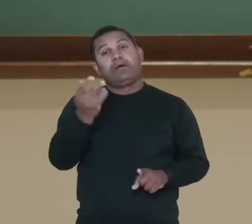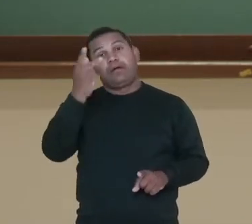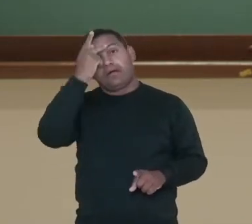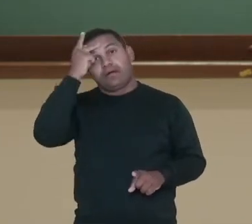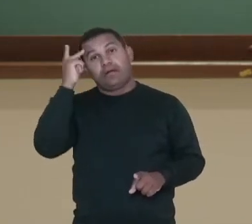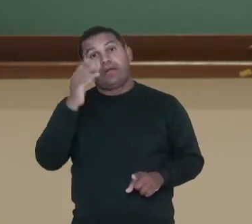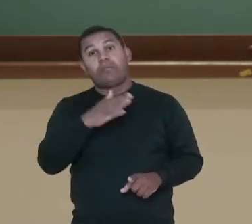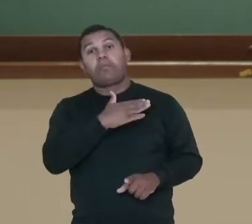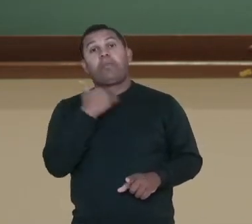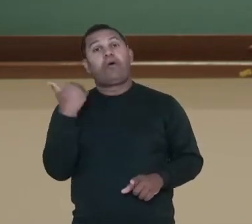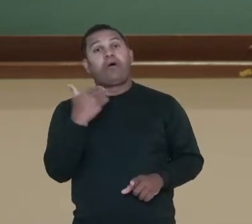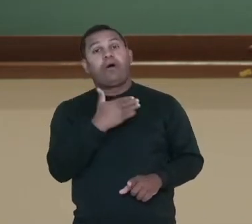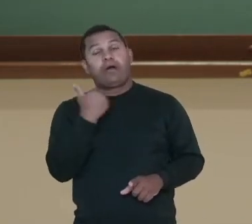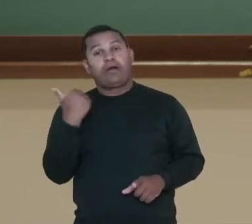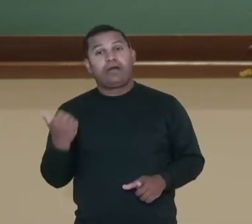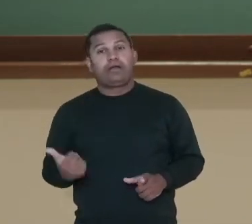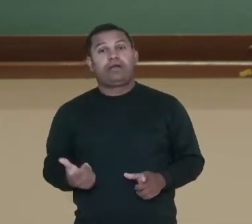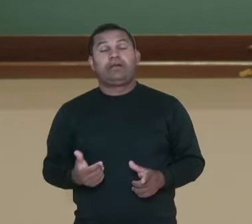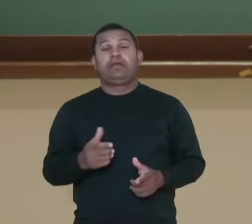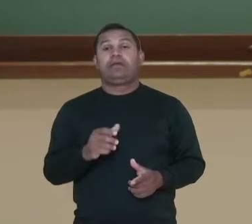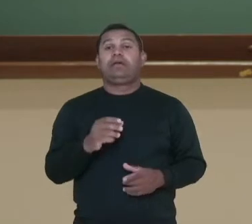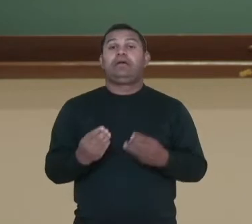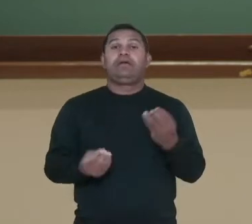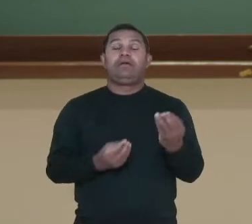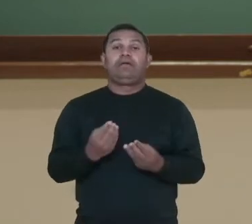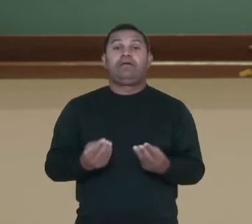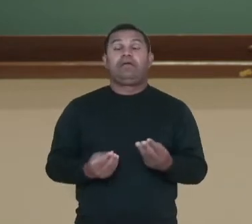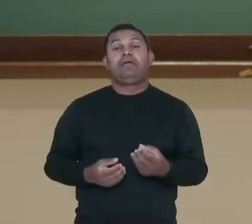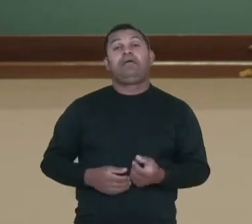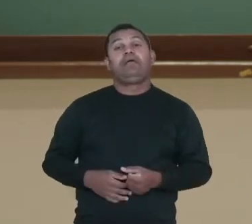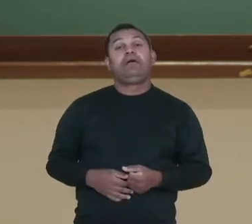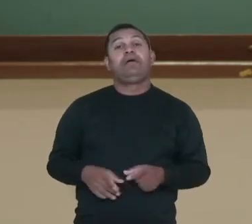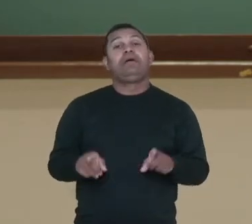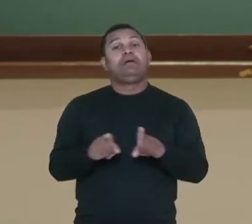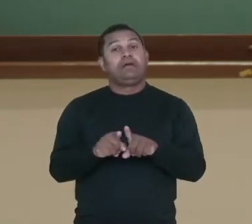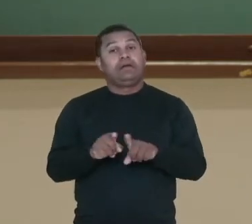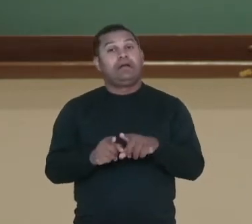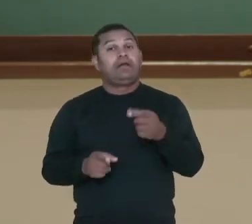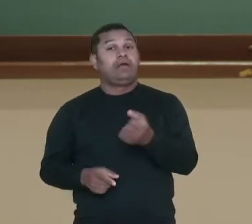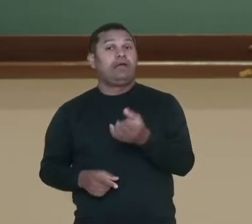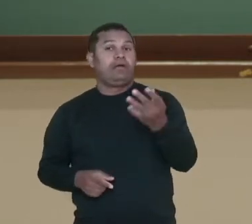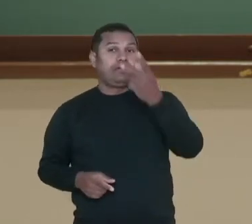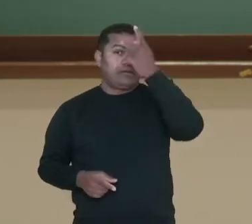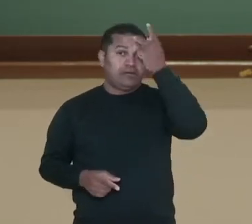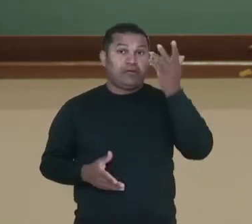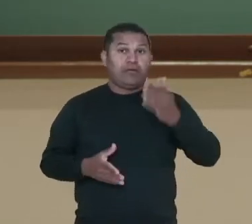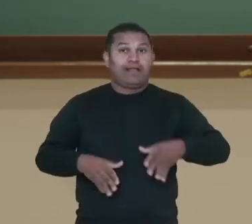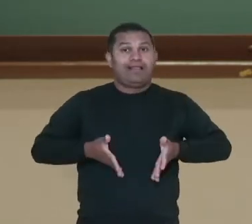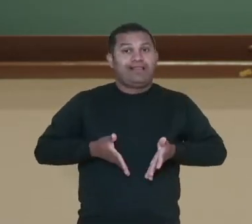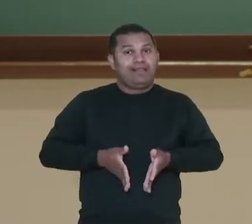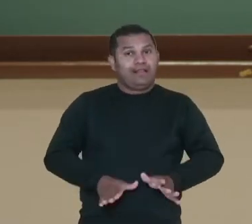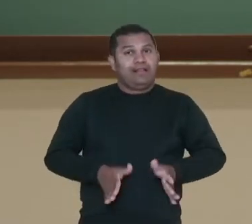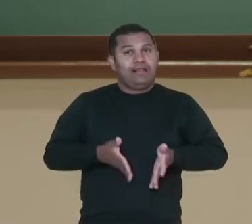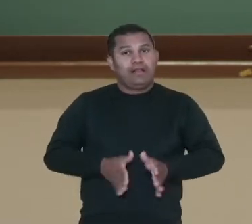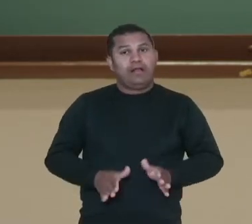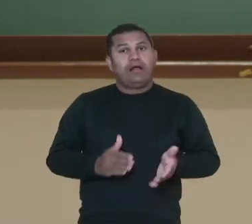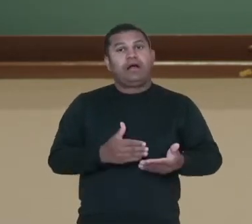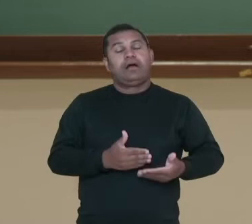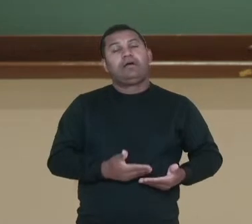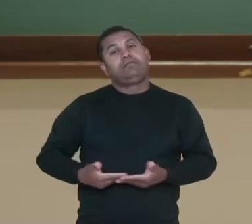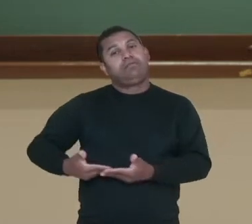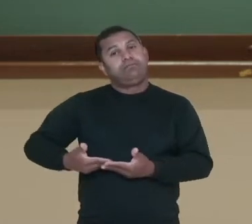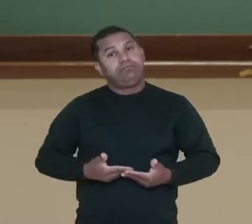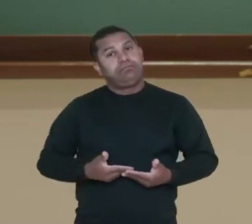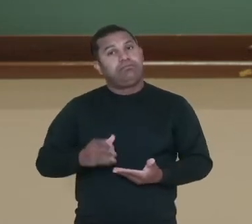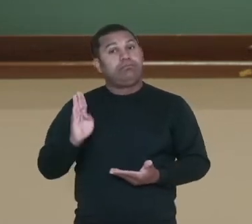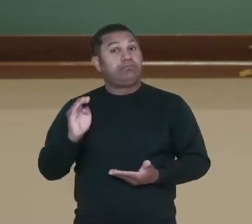políticas públicas podem investir em melhorias, como por exemplo, construção, por exemplo, de creches, construção, por